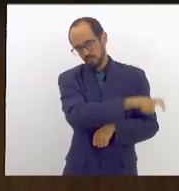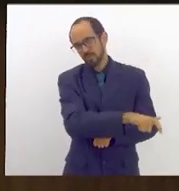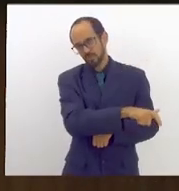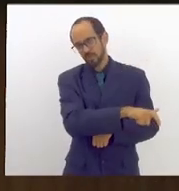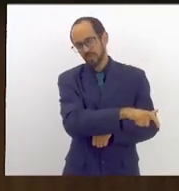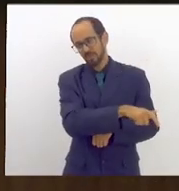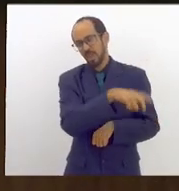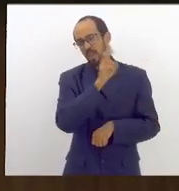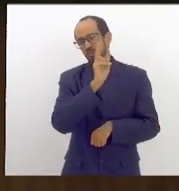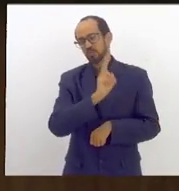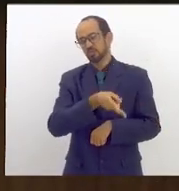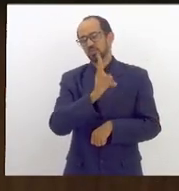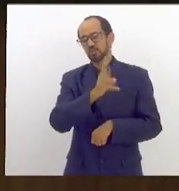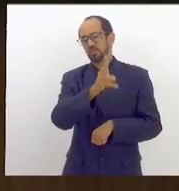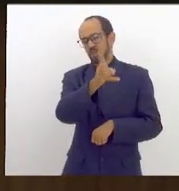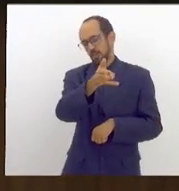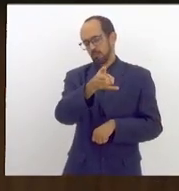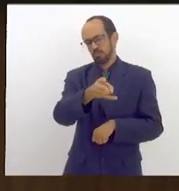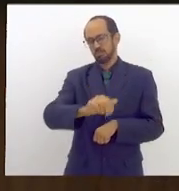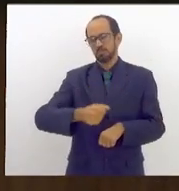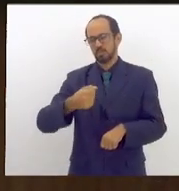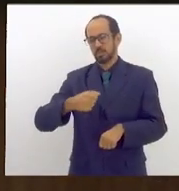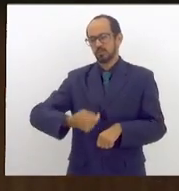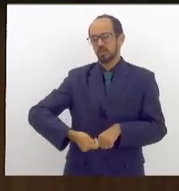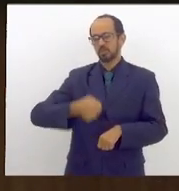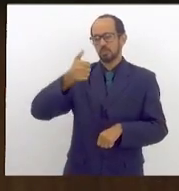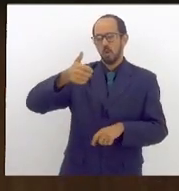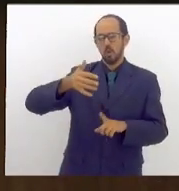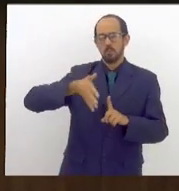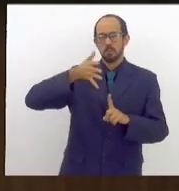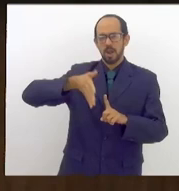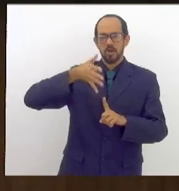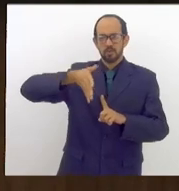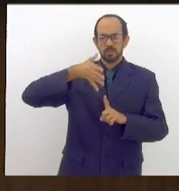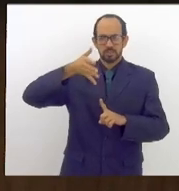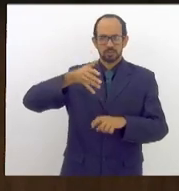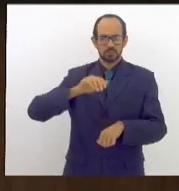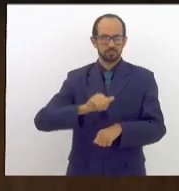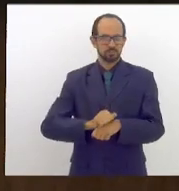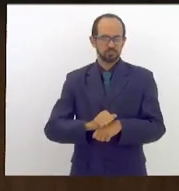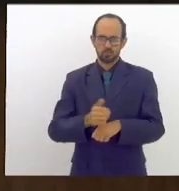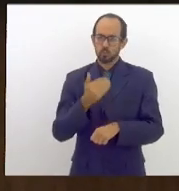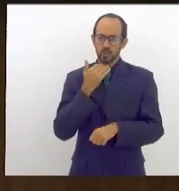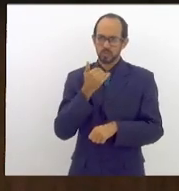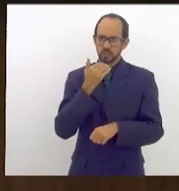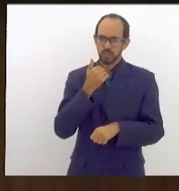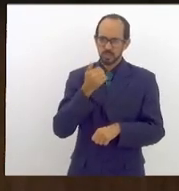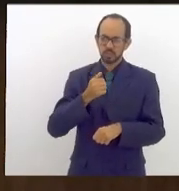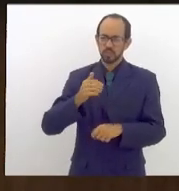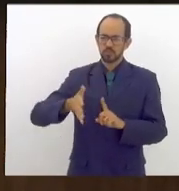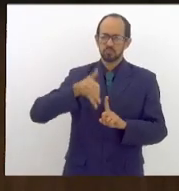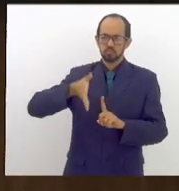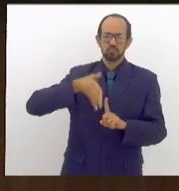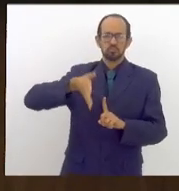posicionei sou pessoa de poucas palavras não adianta a gente ficar falando se a